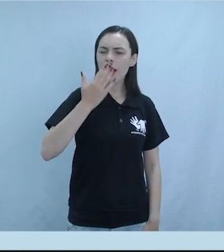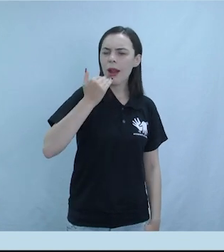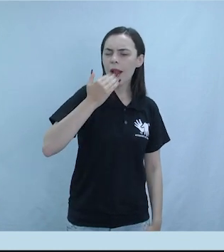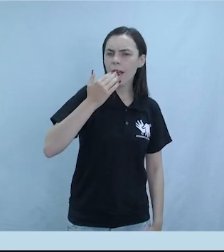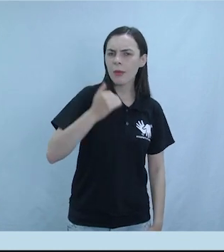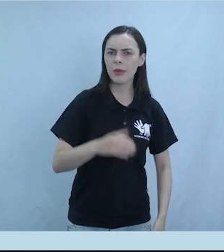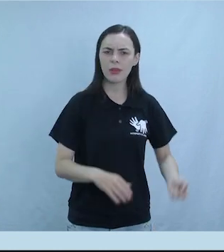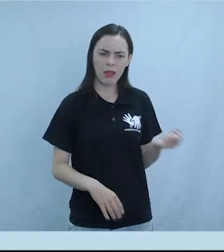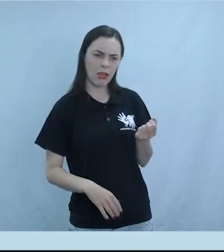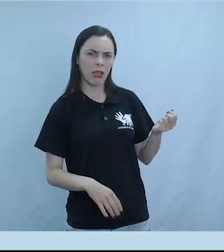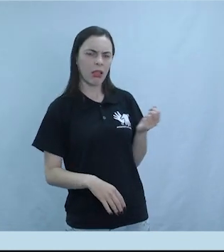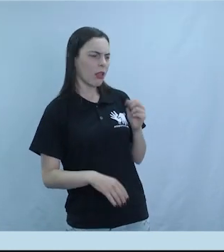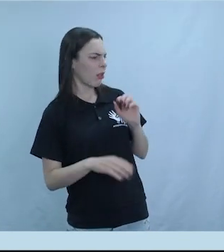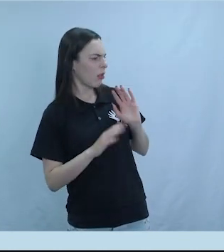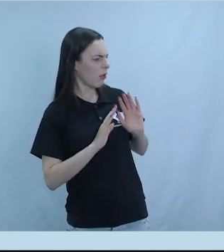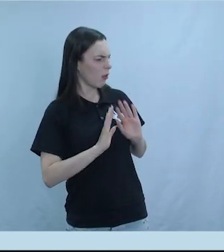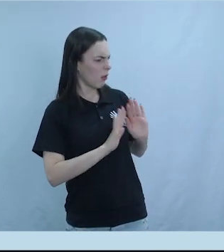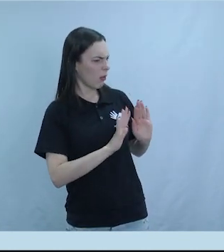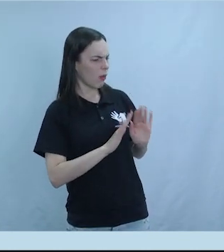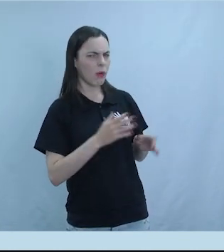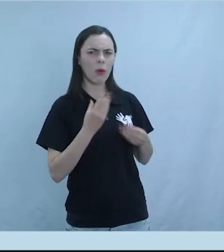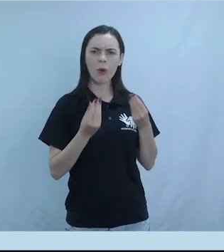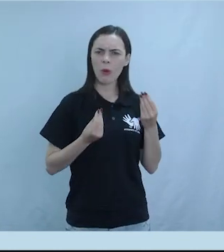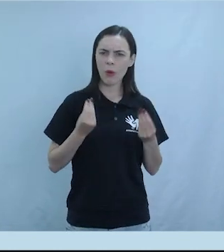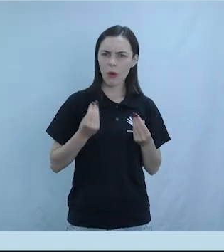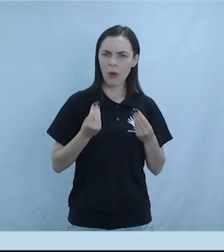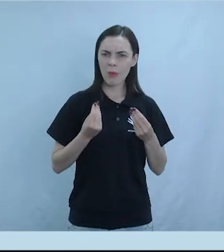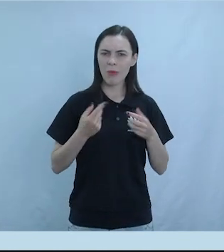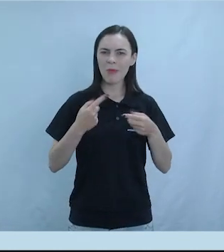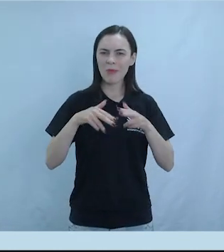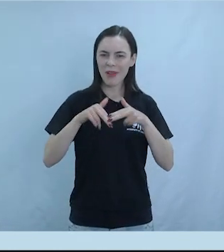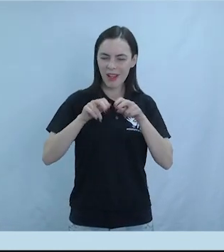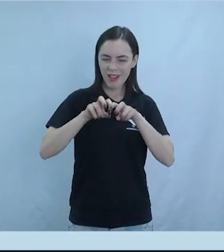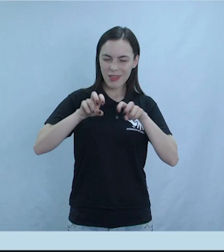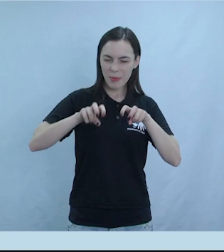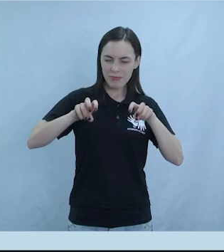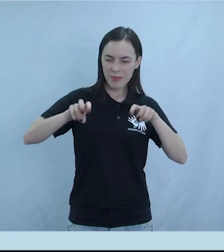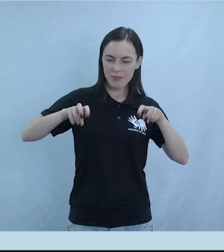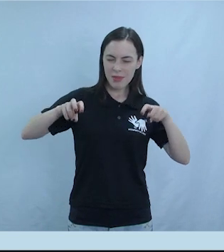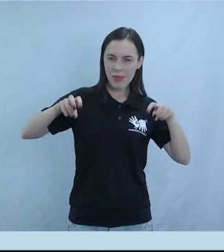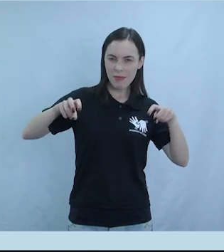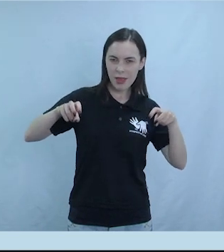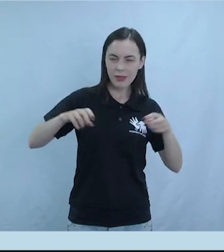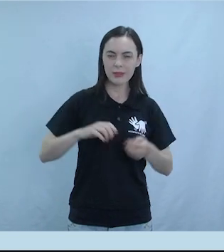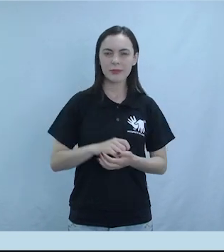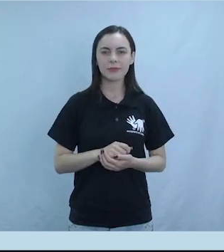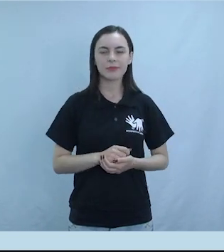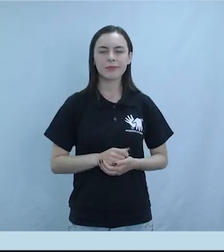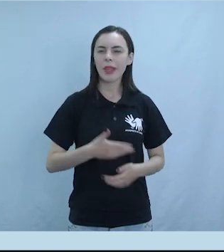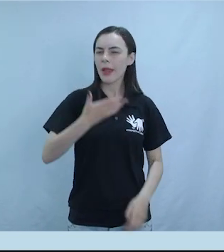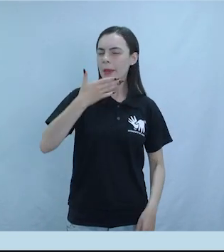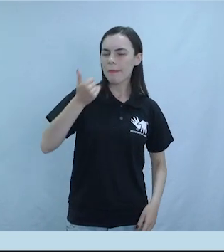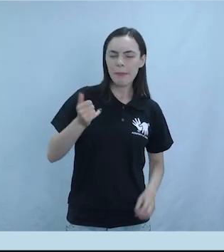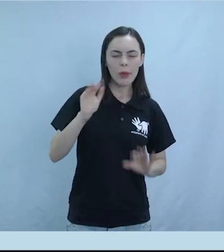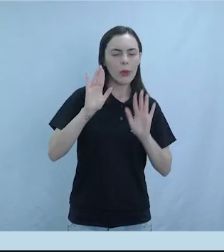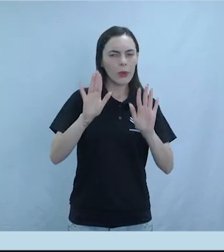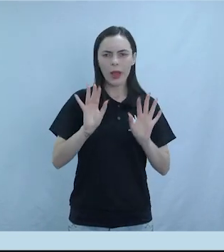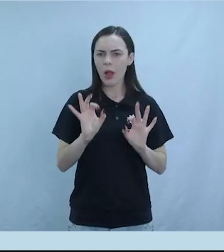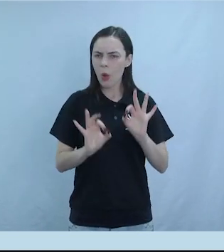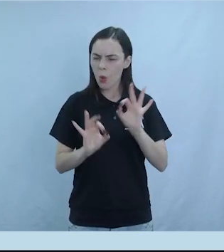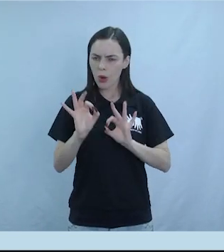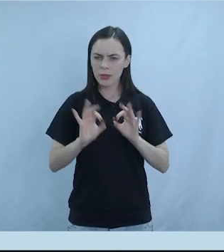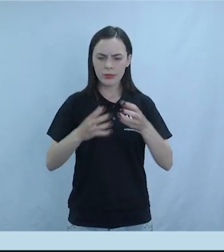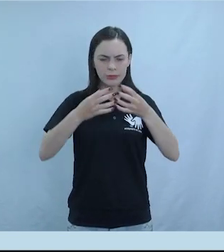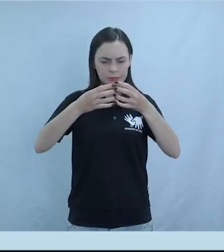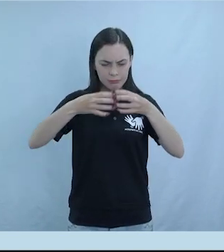acotovelavam no banquete, sentados um ao lado do outro, eles resolveram se dividir